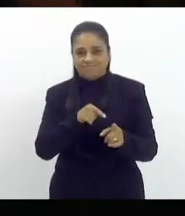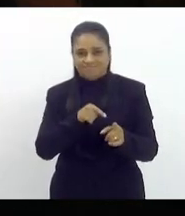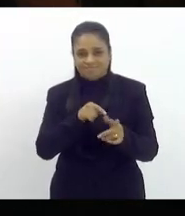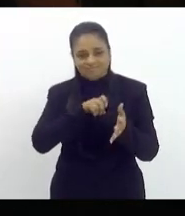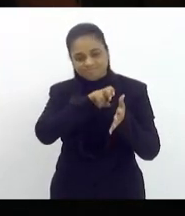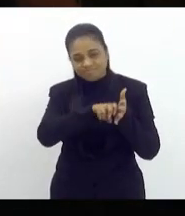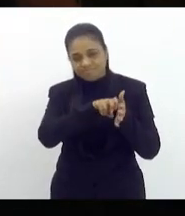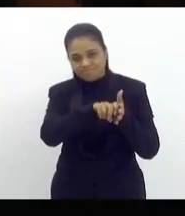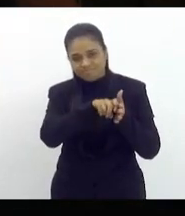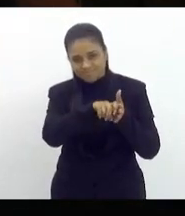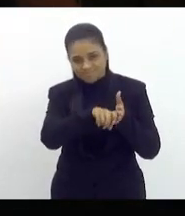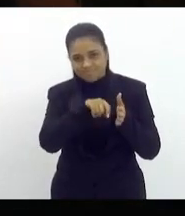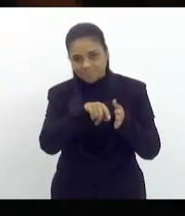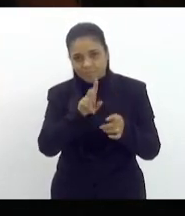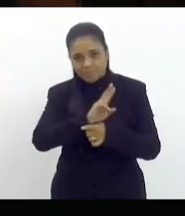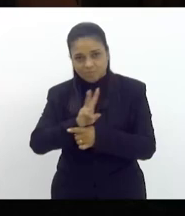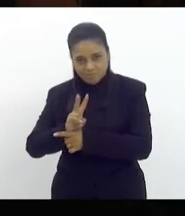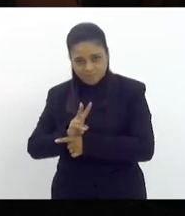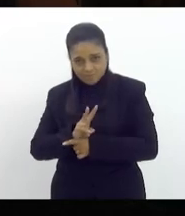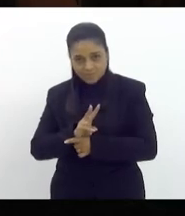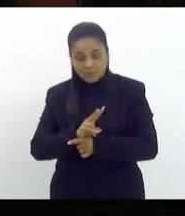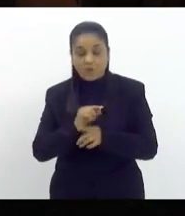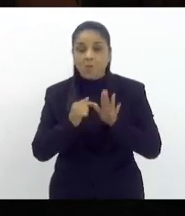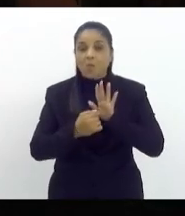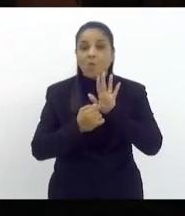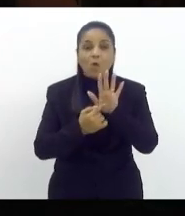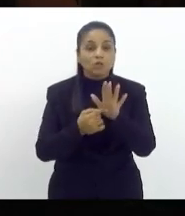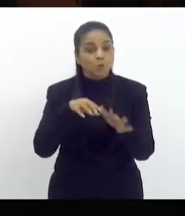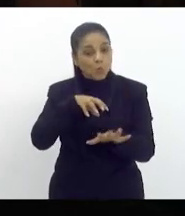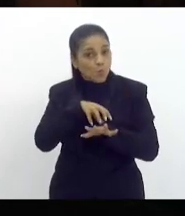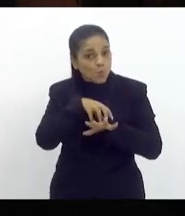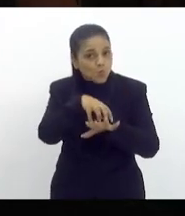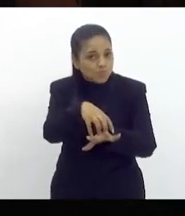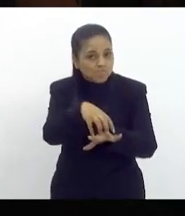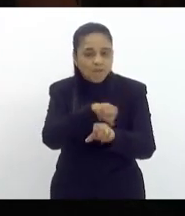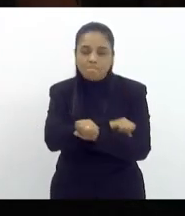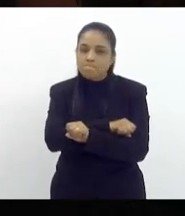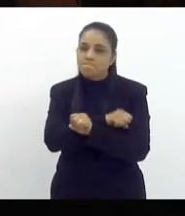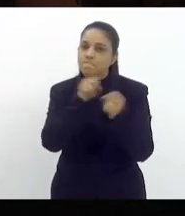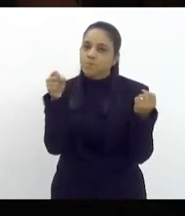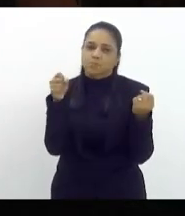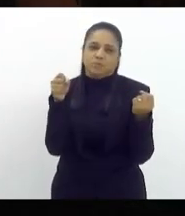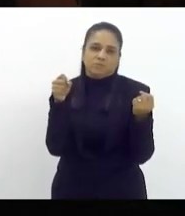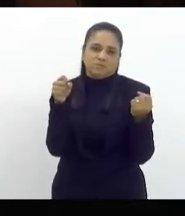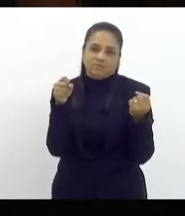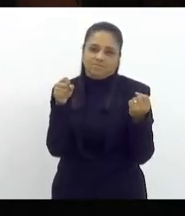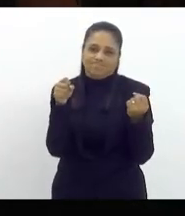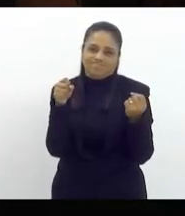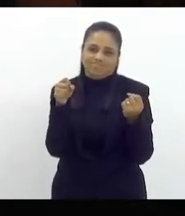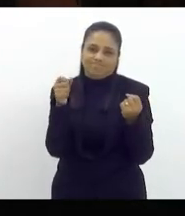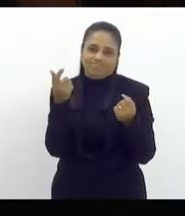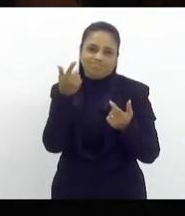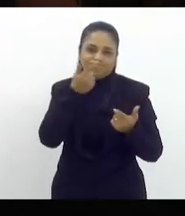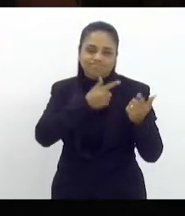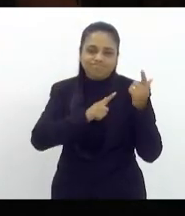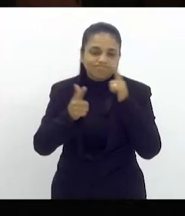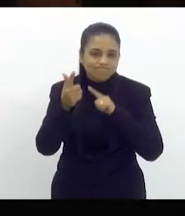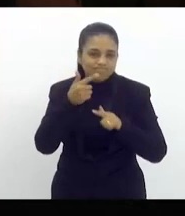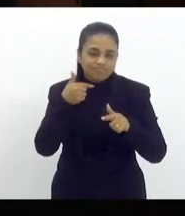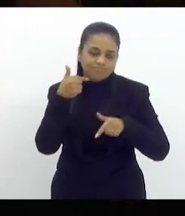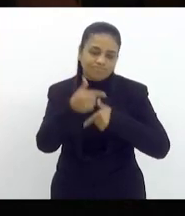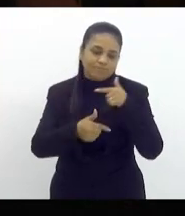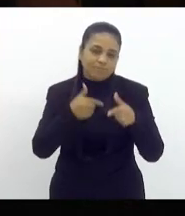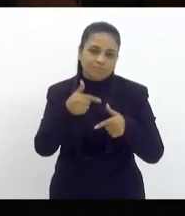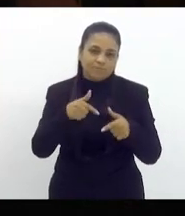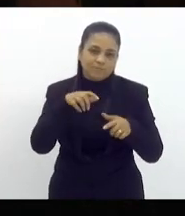esse caso demonstra que uma viatura está sendo insuficiente para cobrir a cidade